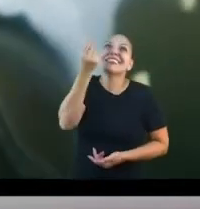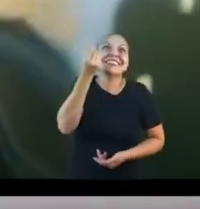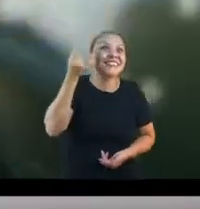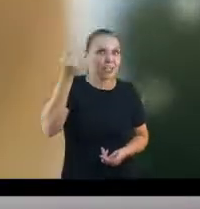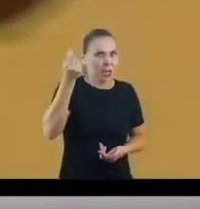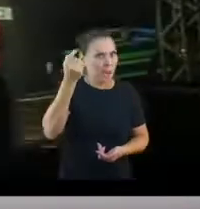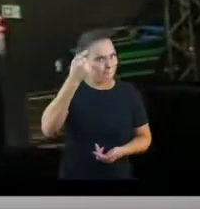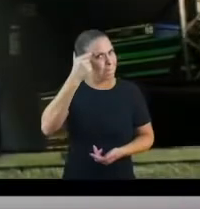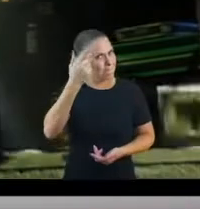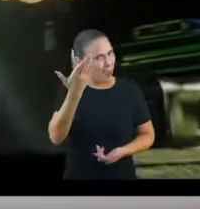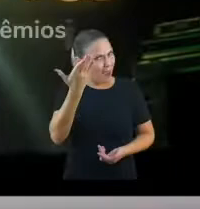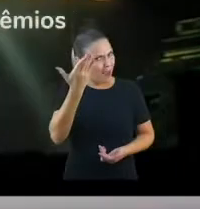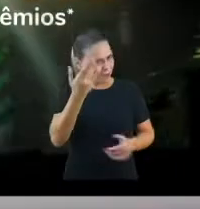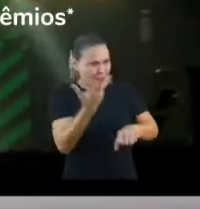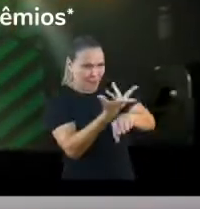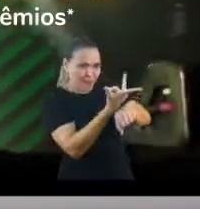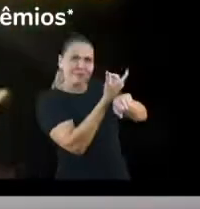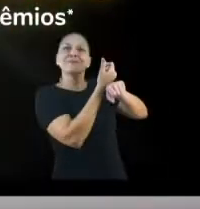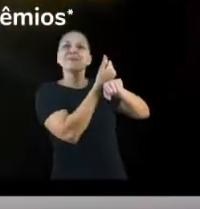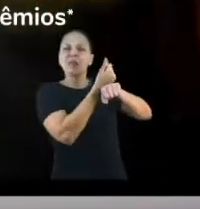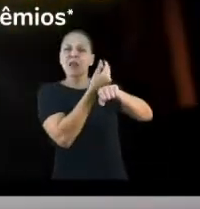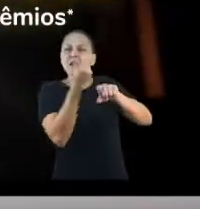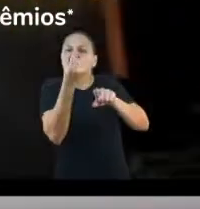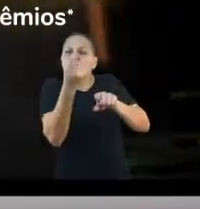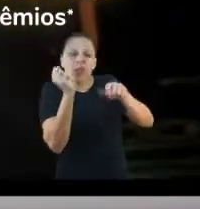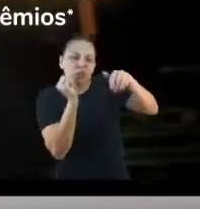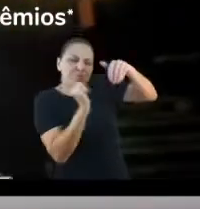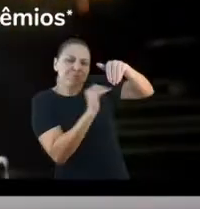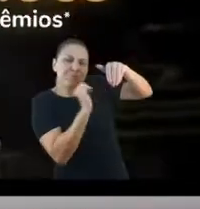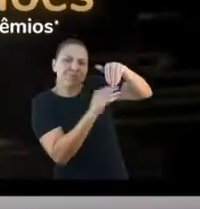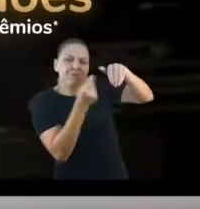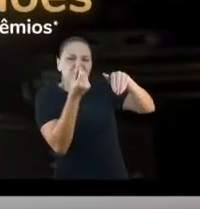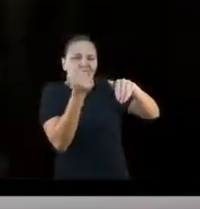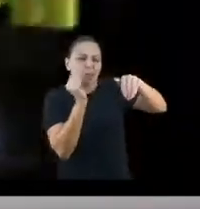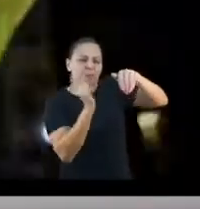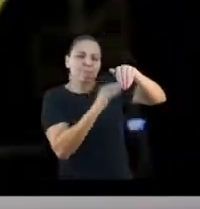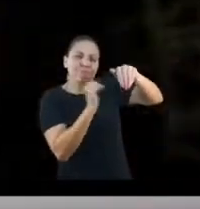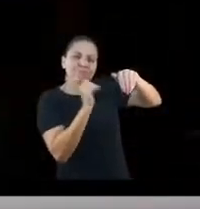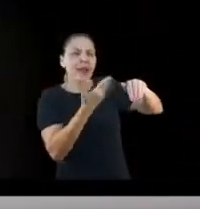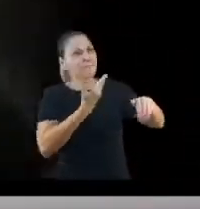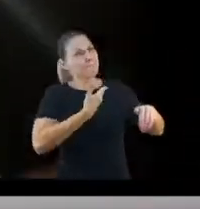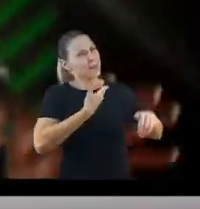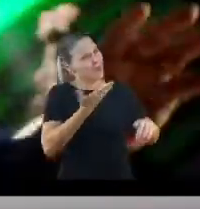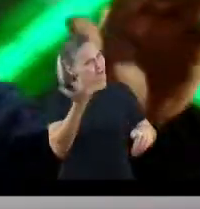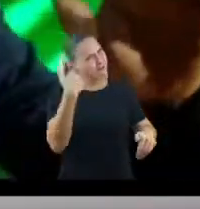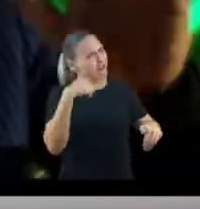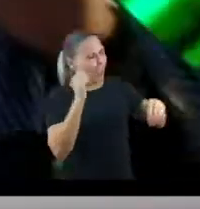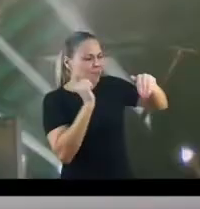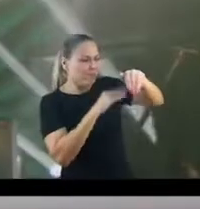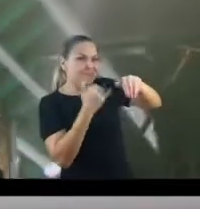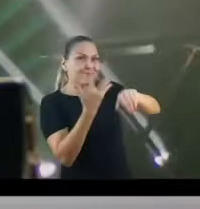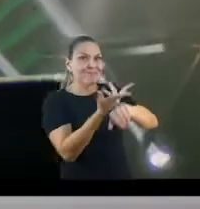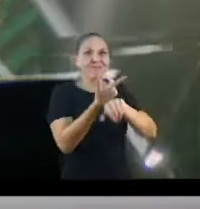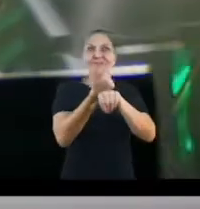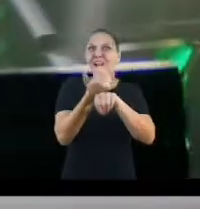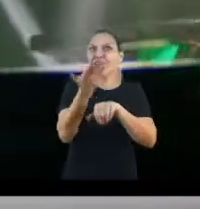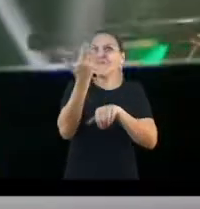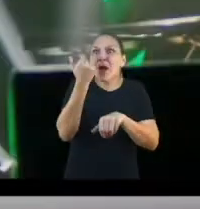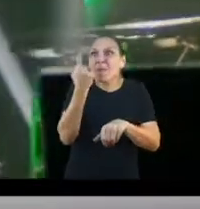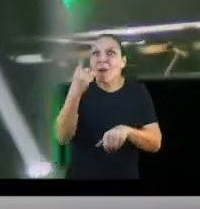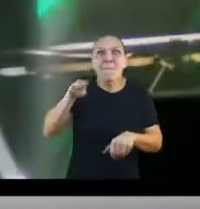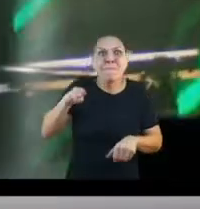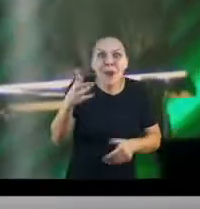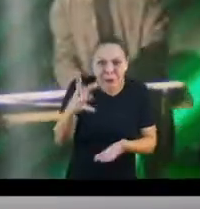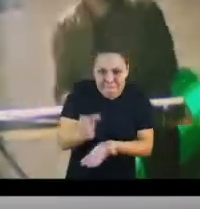da sorte vamos saber se o nosso gerente rouba o seguinte se nós teremos prêmios semanais E